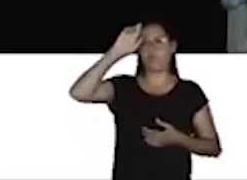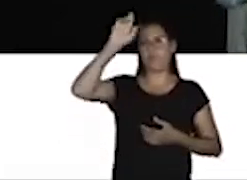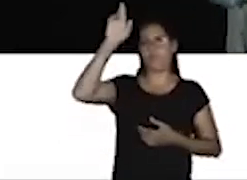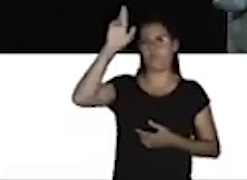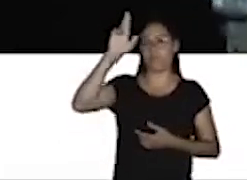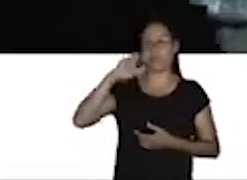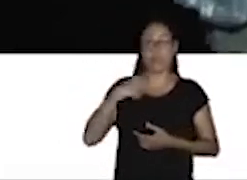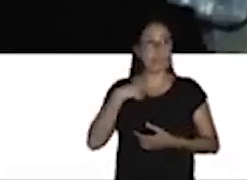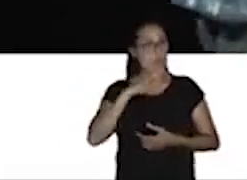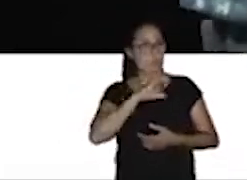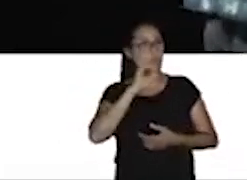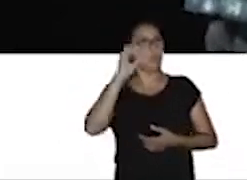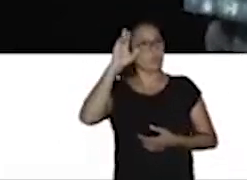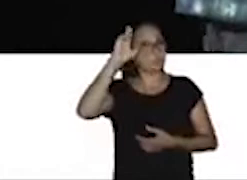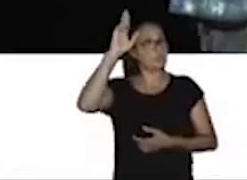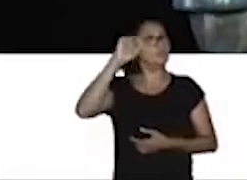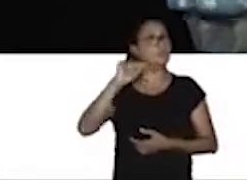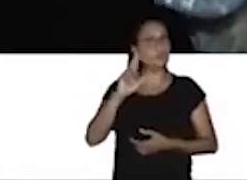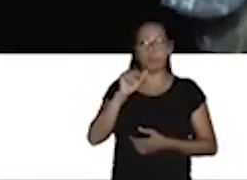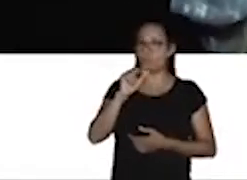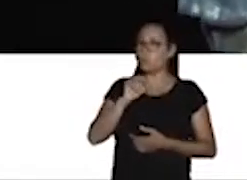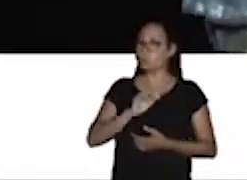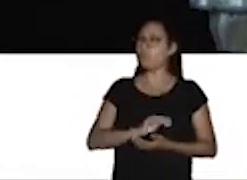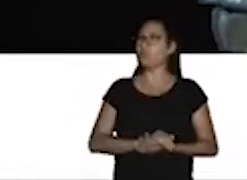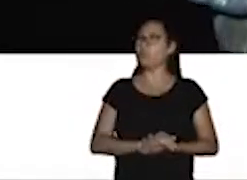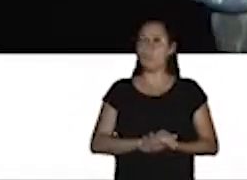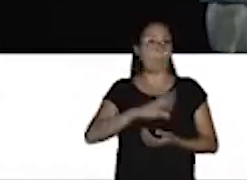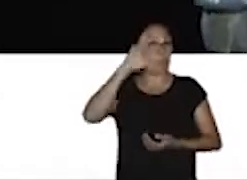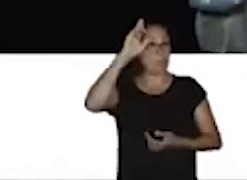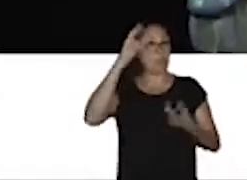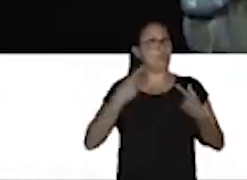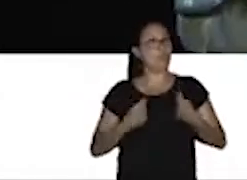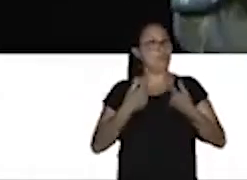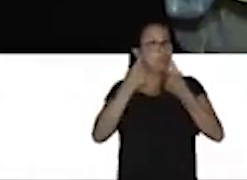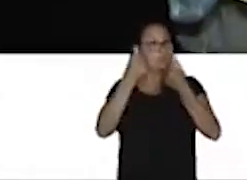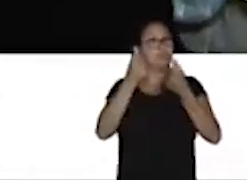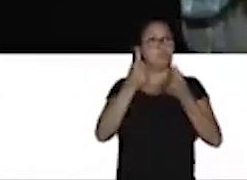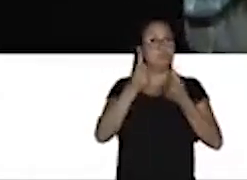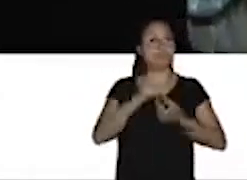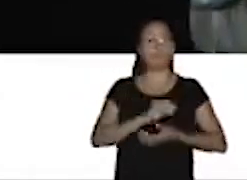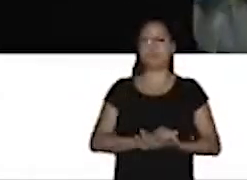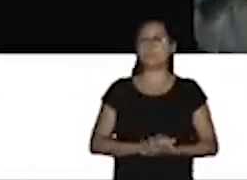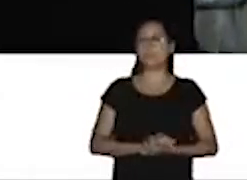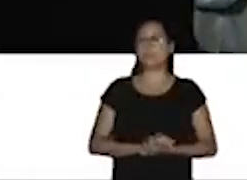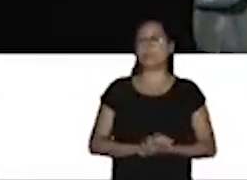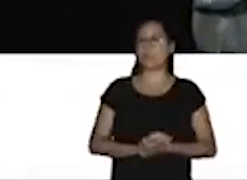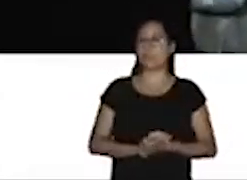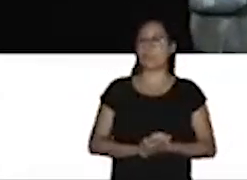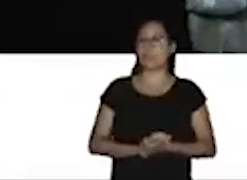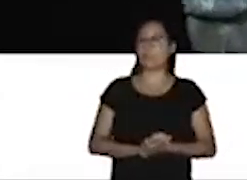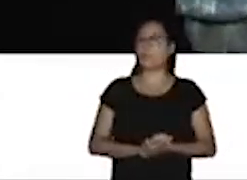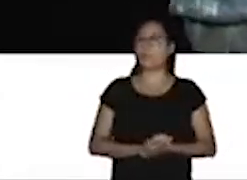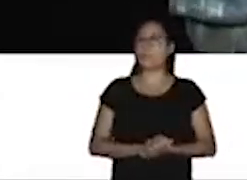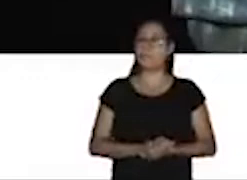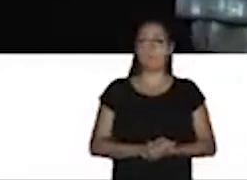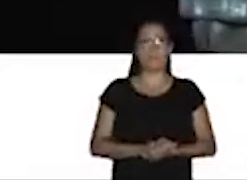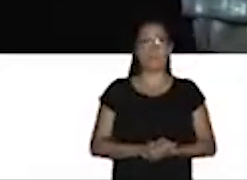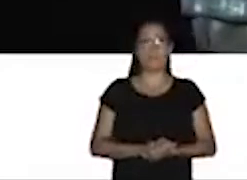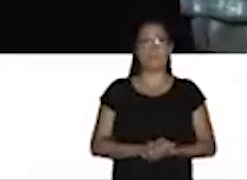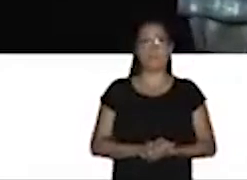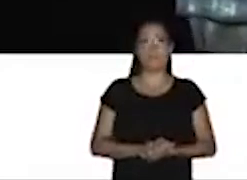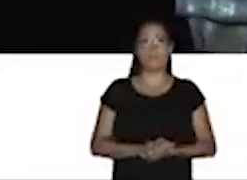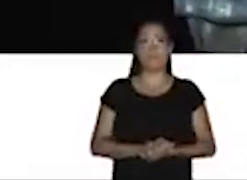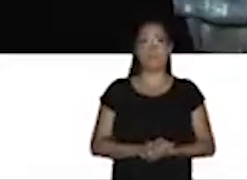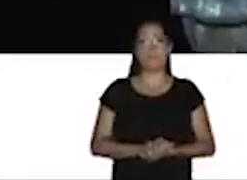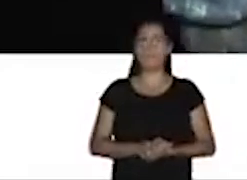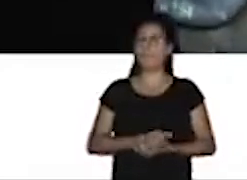Ai, eu adoro patrão. Patrão nunca foi é patrão. Bom, nunca foi o patrão. Patrão é rico. Oh, tem uma gadaria que eu vou te contar uma coisa, ele rapaz. Tem fazenda. Vai, não, patrão. Eu vou